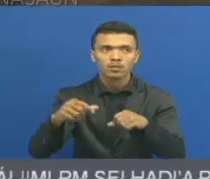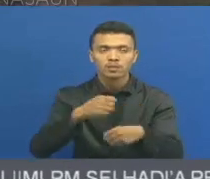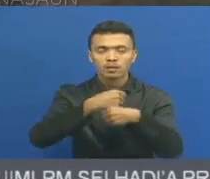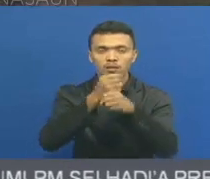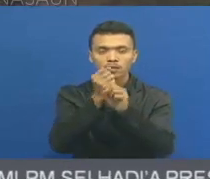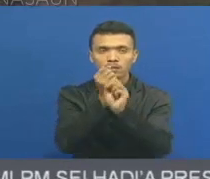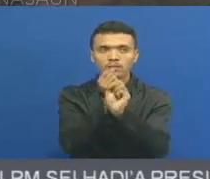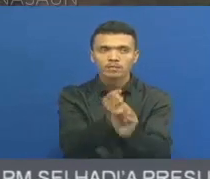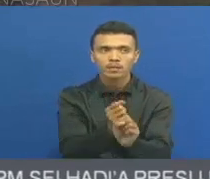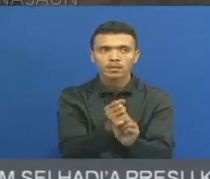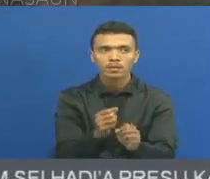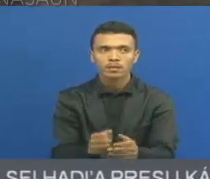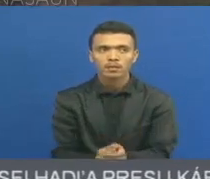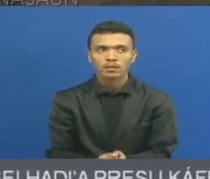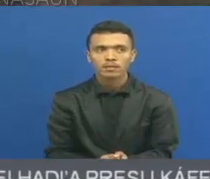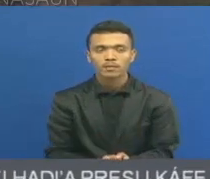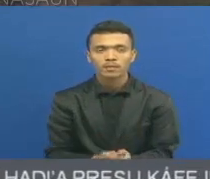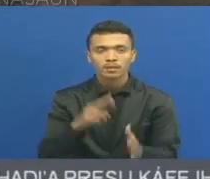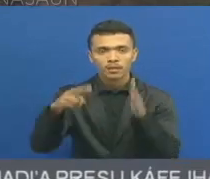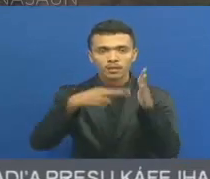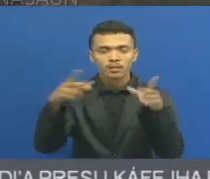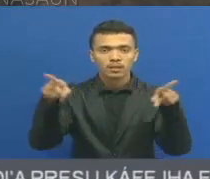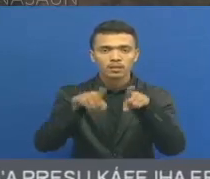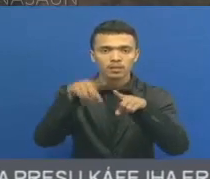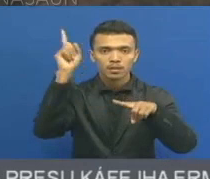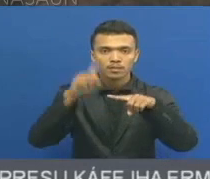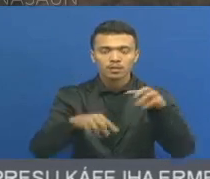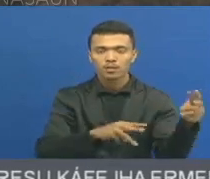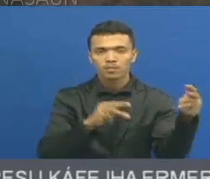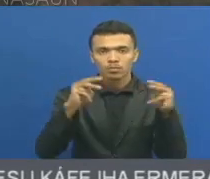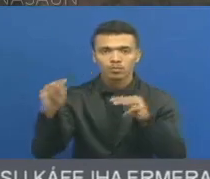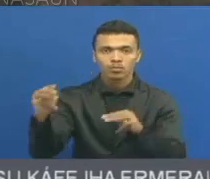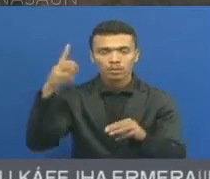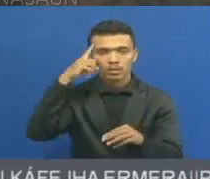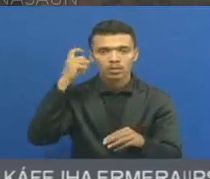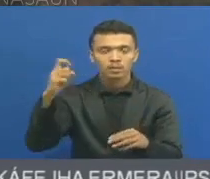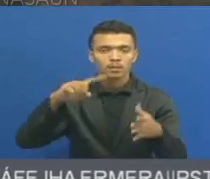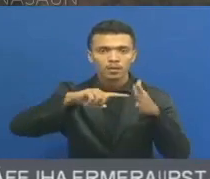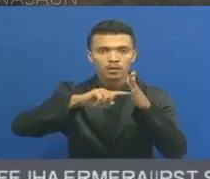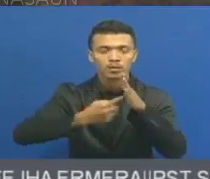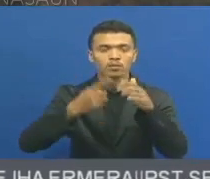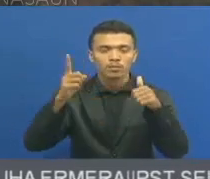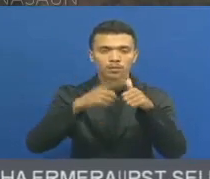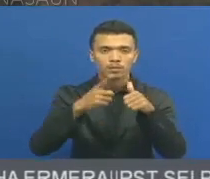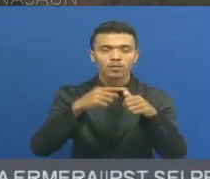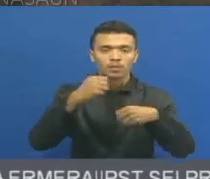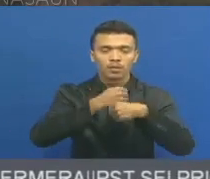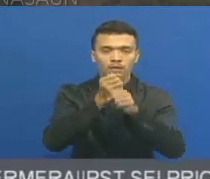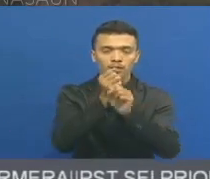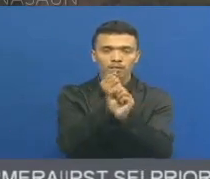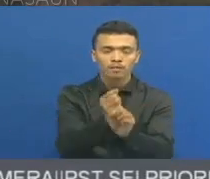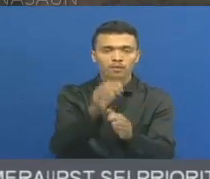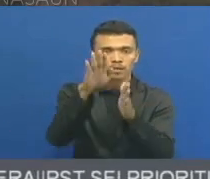né, estándar hanesané e talabele mudança tan. Também ia início mais né, ou seja, café folha em